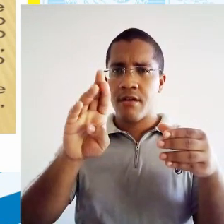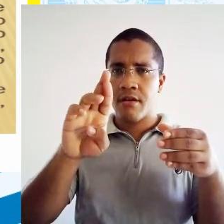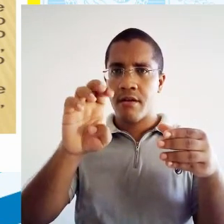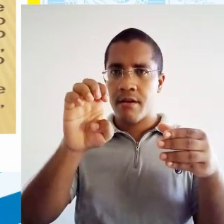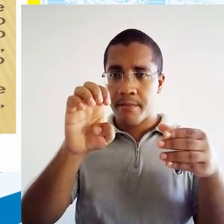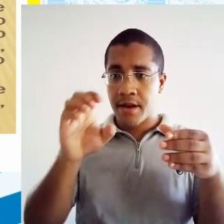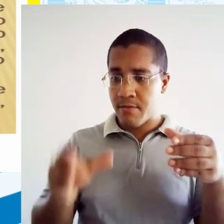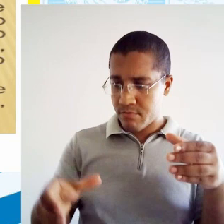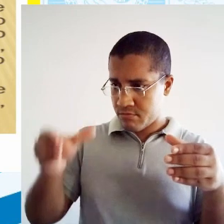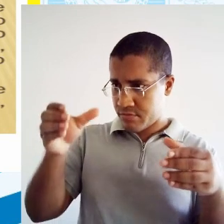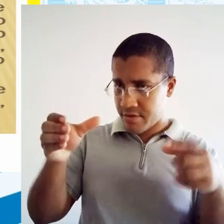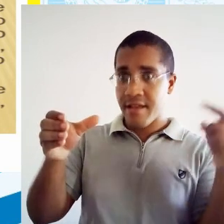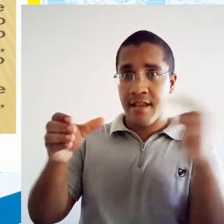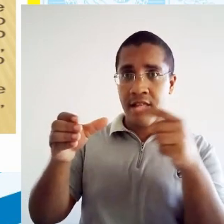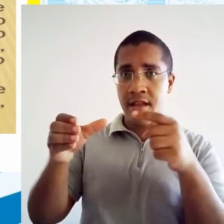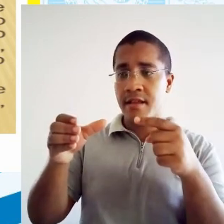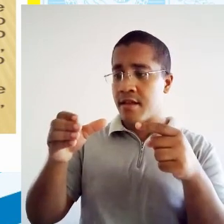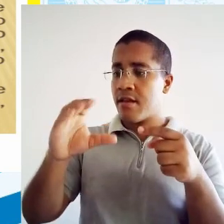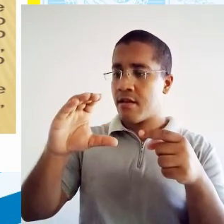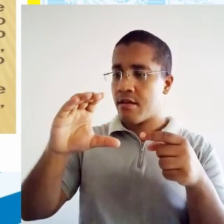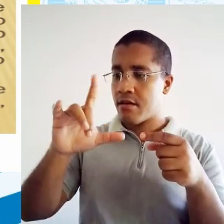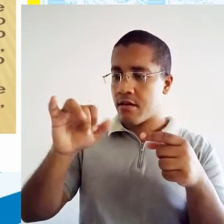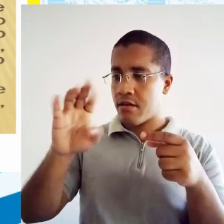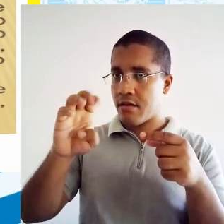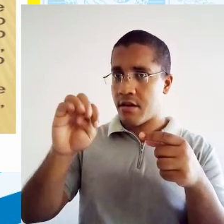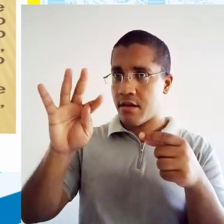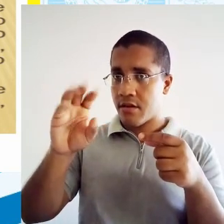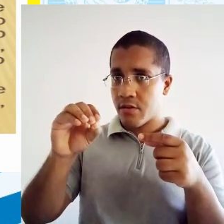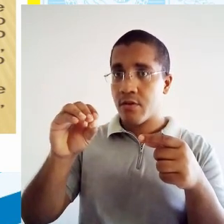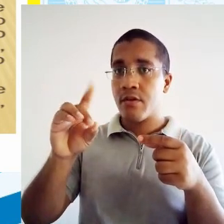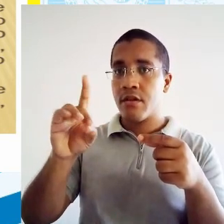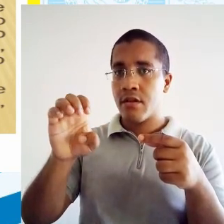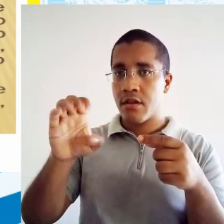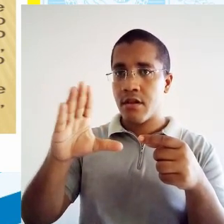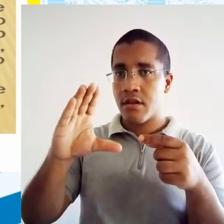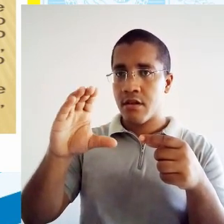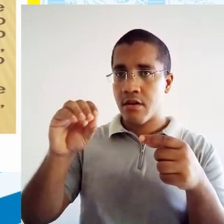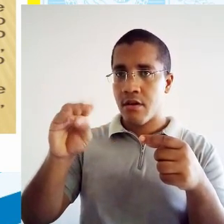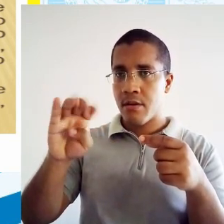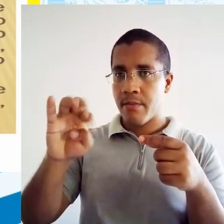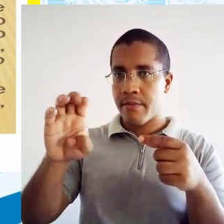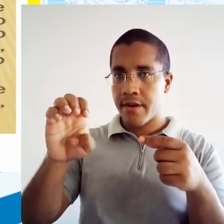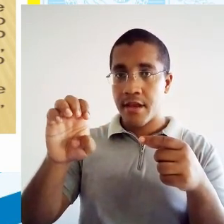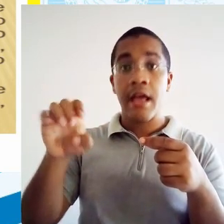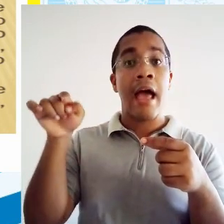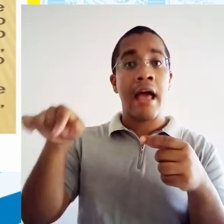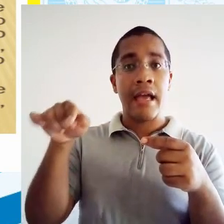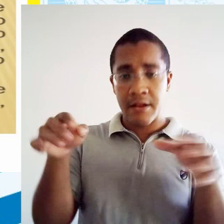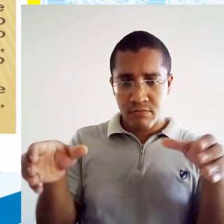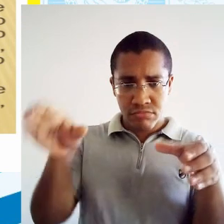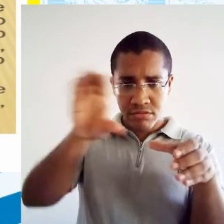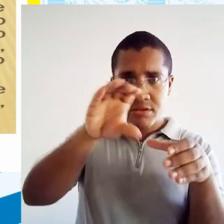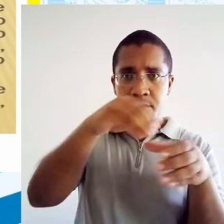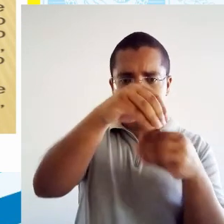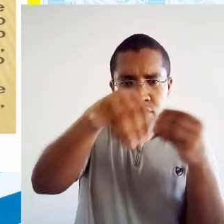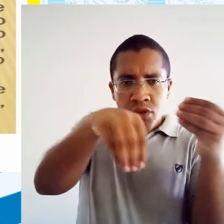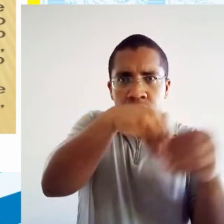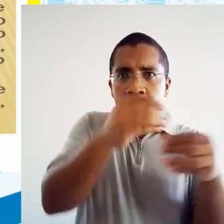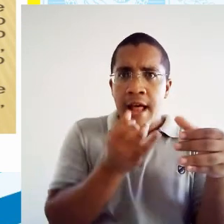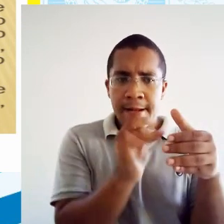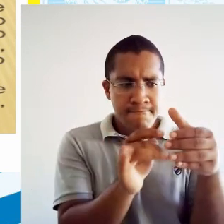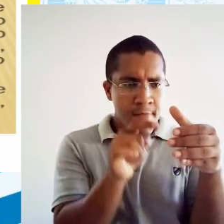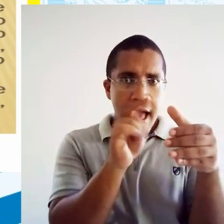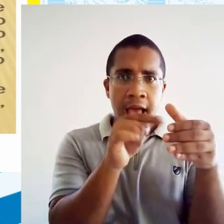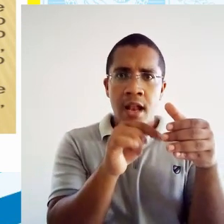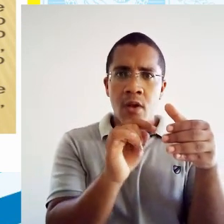sendo colocado em uma solução aquosa. Ao se decompor com a ação da corrente elétrica,